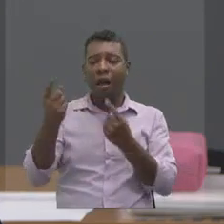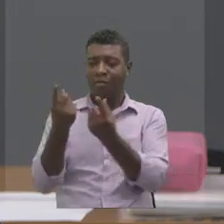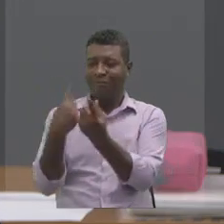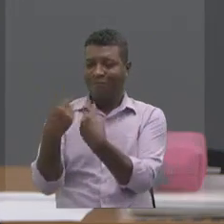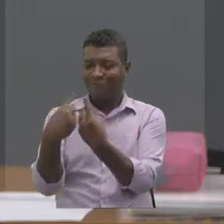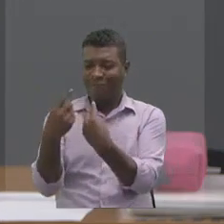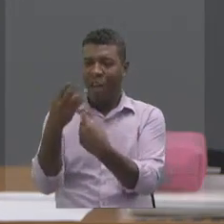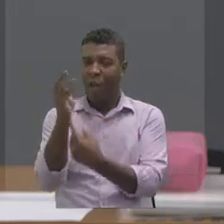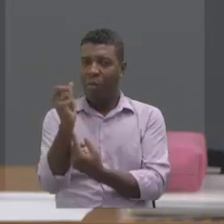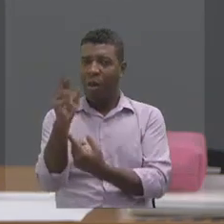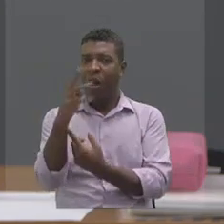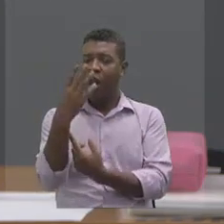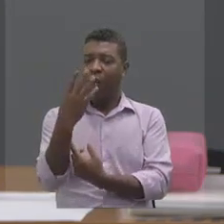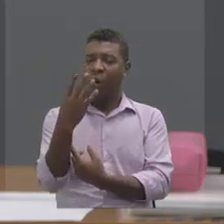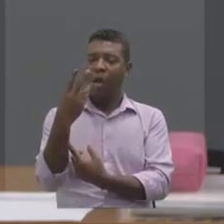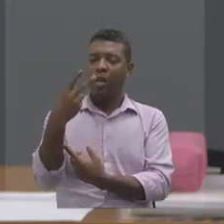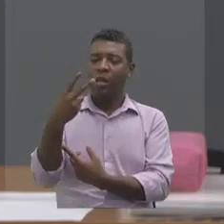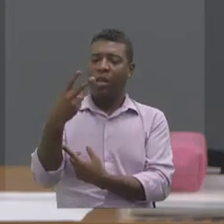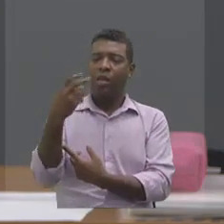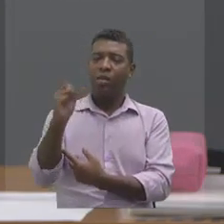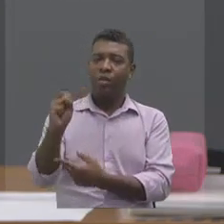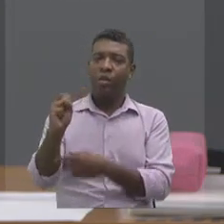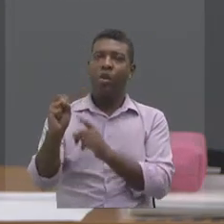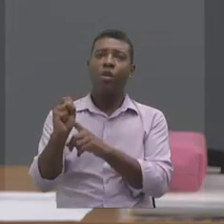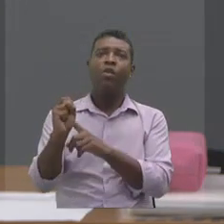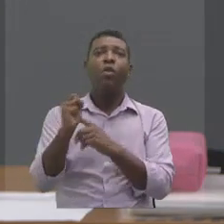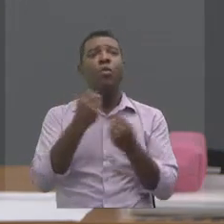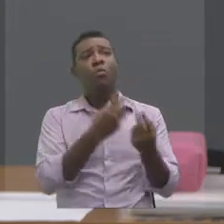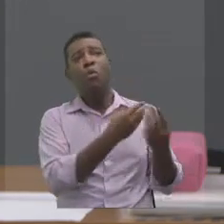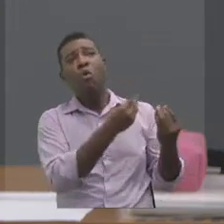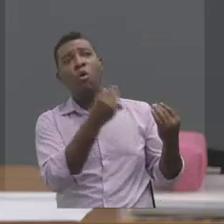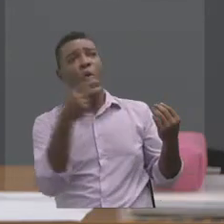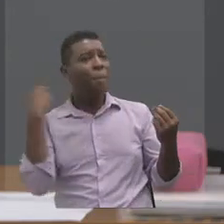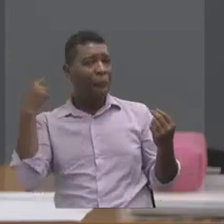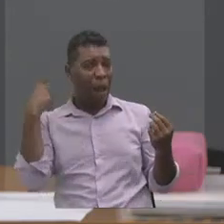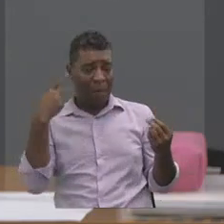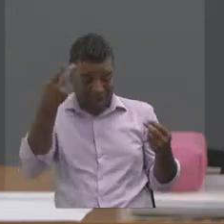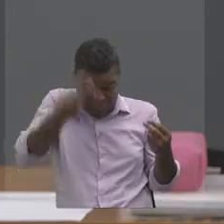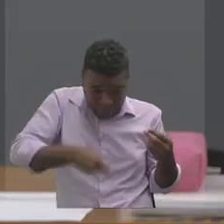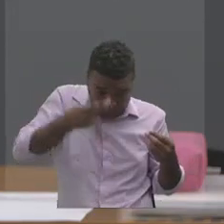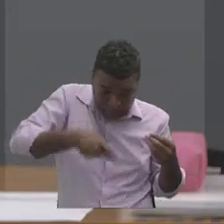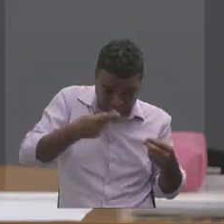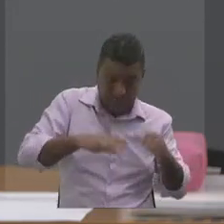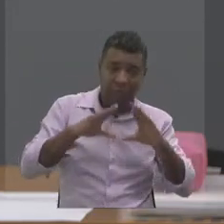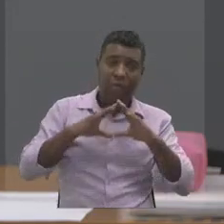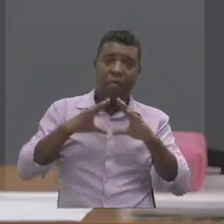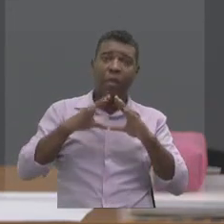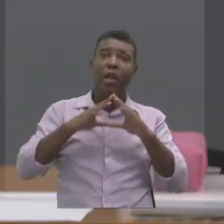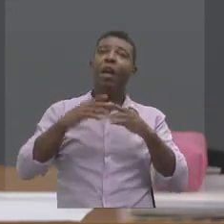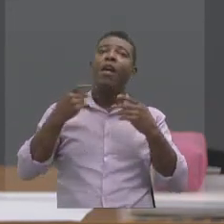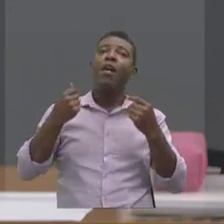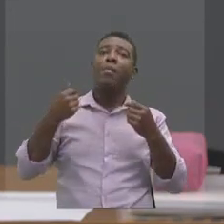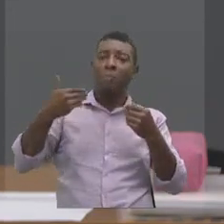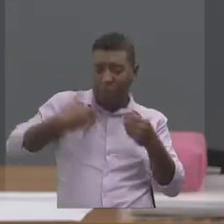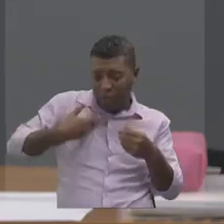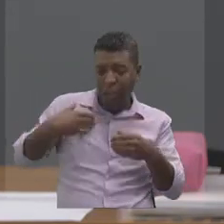recebeu né aqui dessa casa de vários parlamentares temos requerimentos solicitando né recuperação do trecho é Ministério Público posicionamento